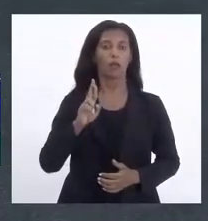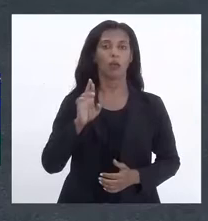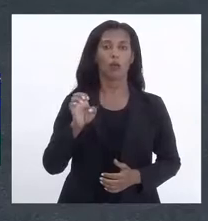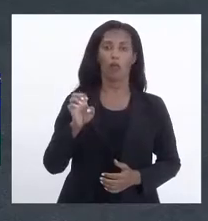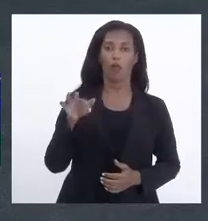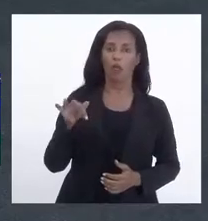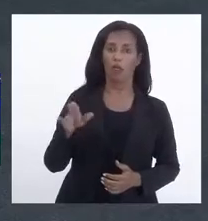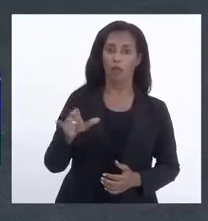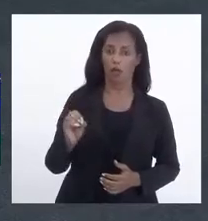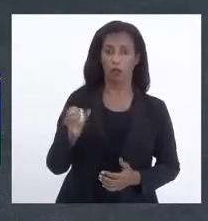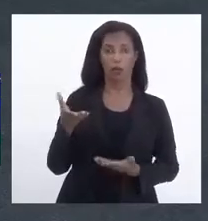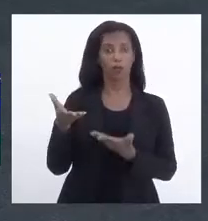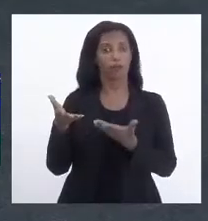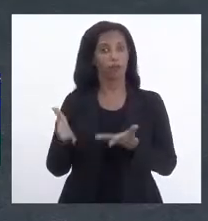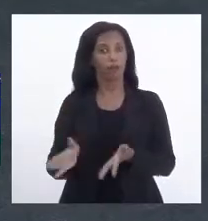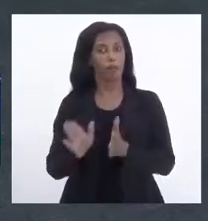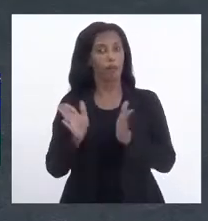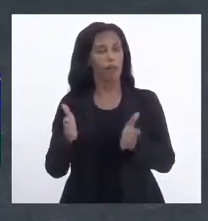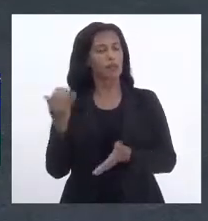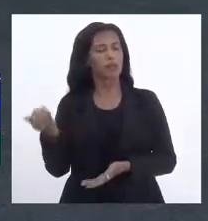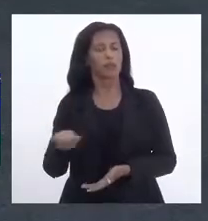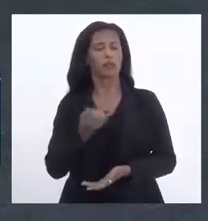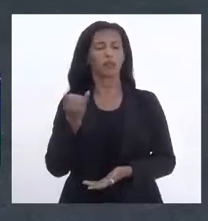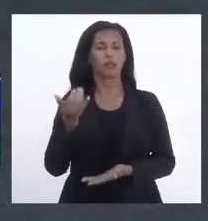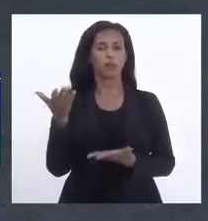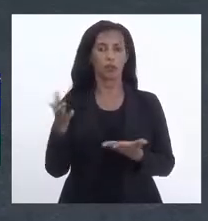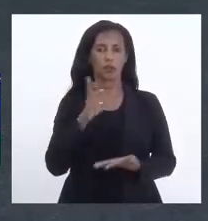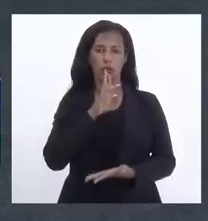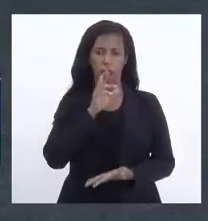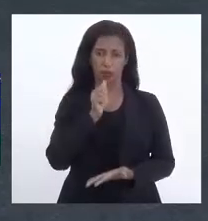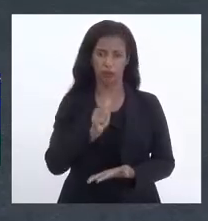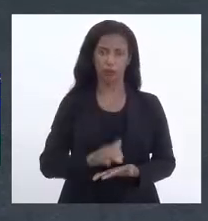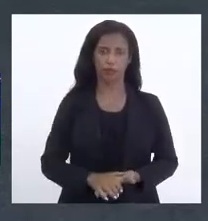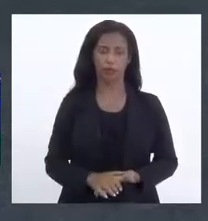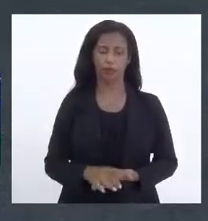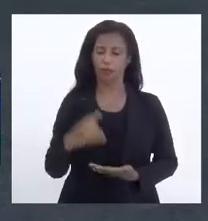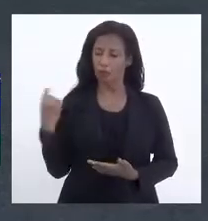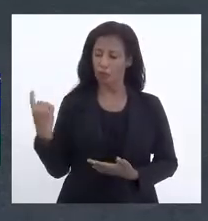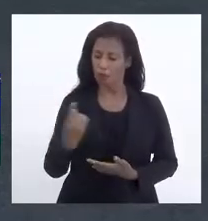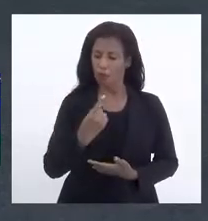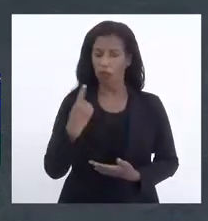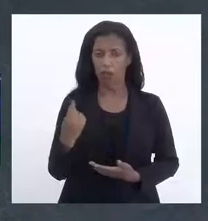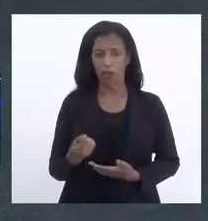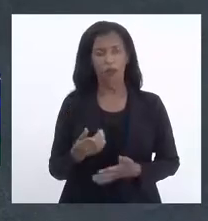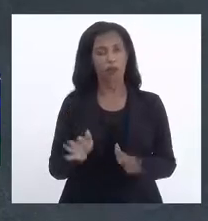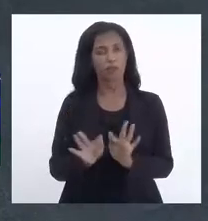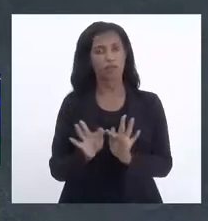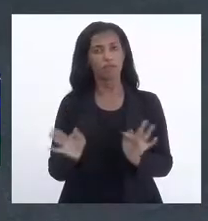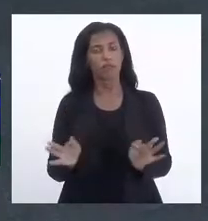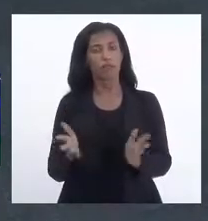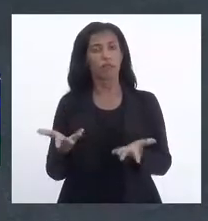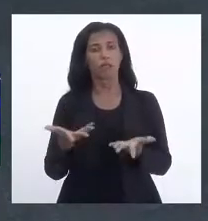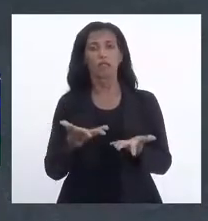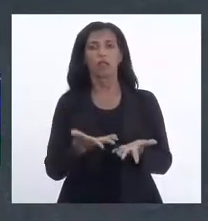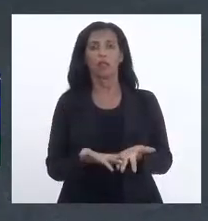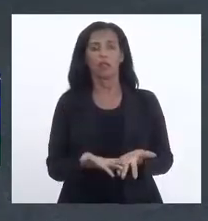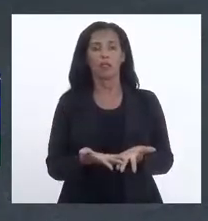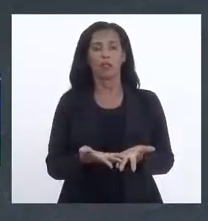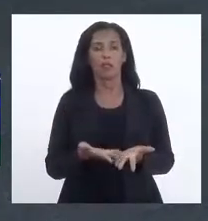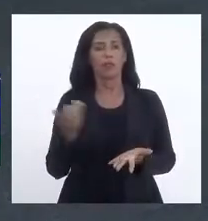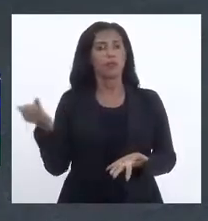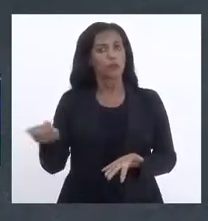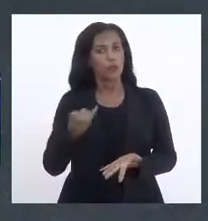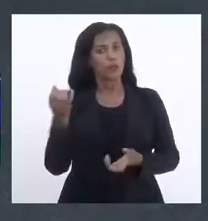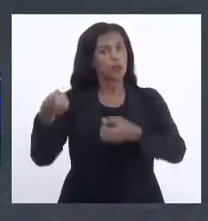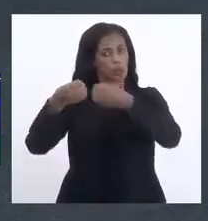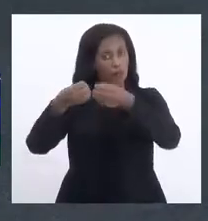Zacca, mas é importante, deputado Rodrigo Amorim, que nós apenas, não, foi importante